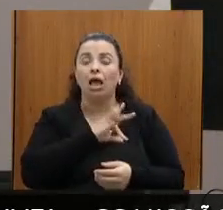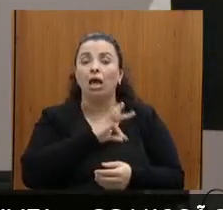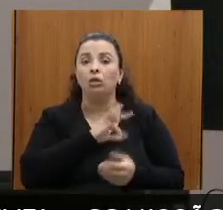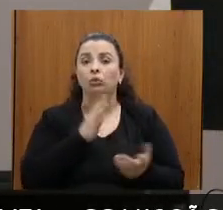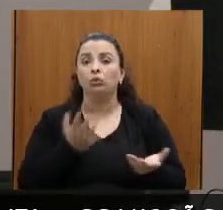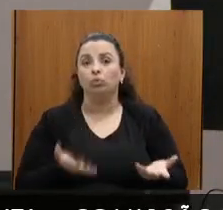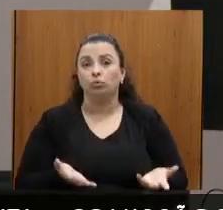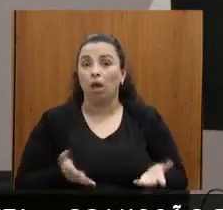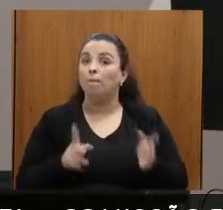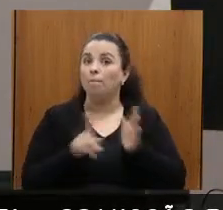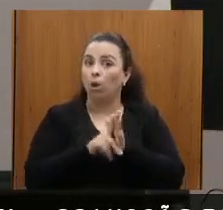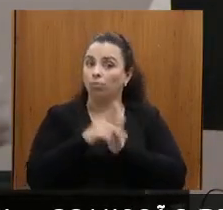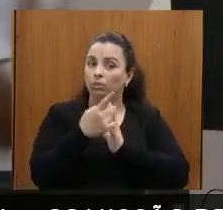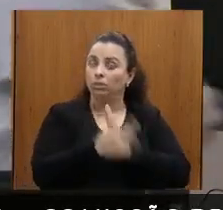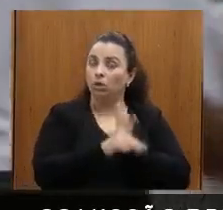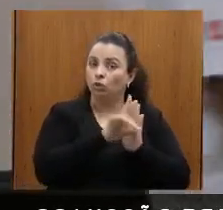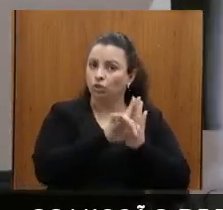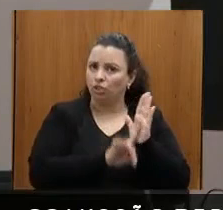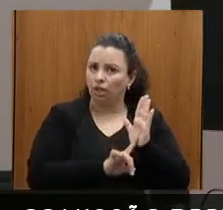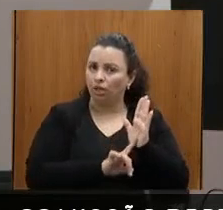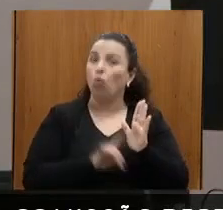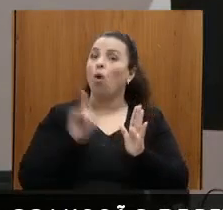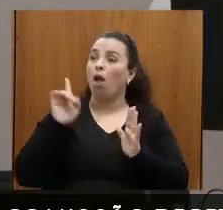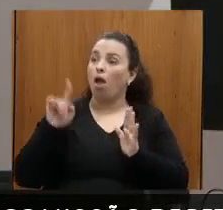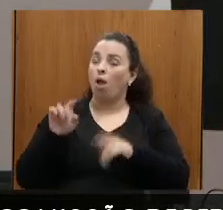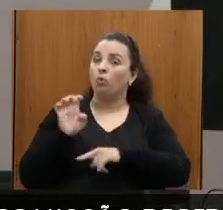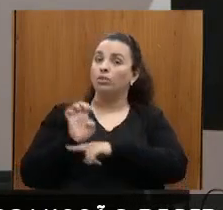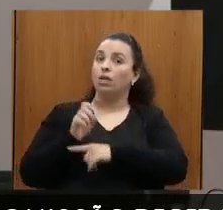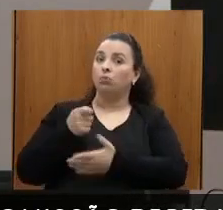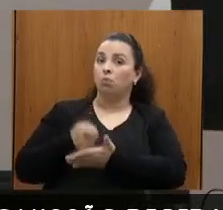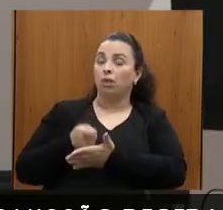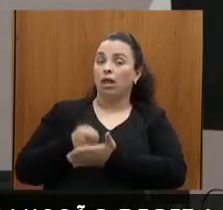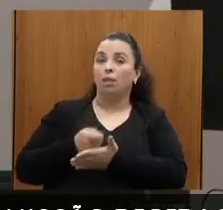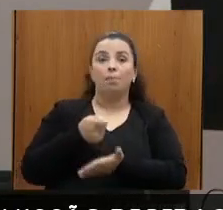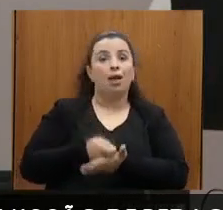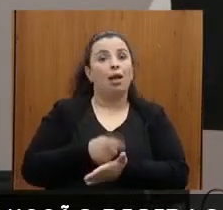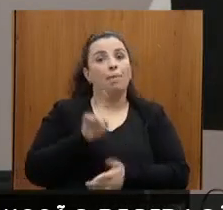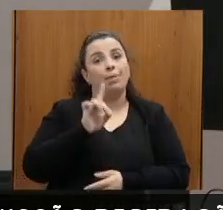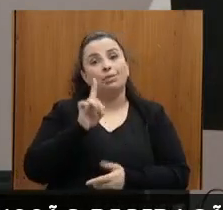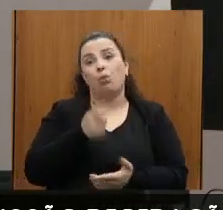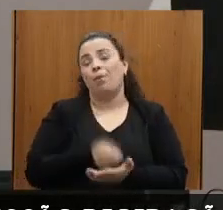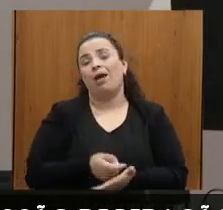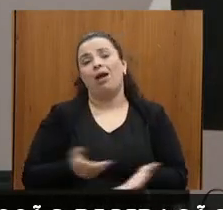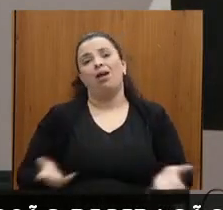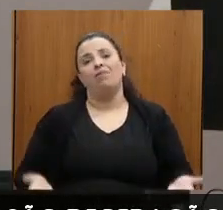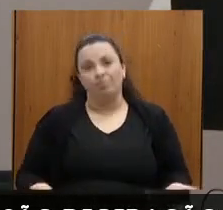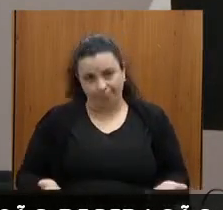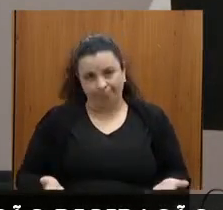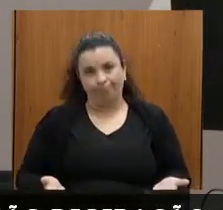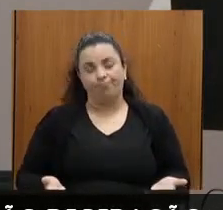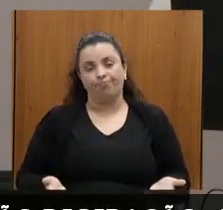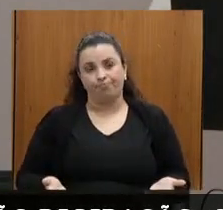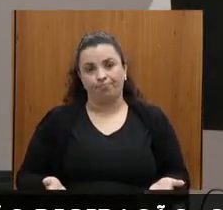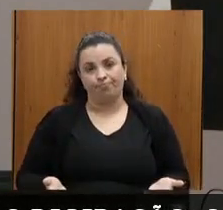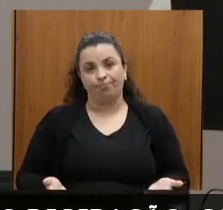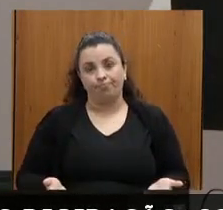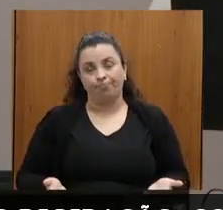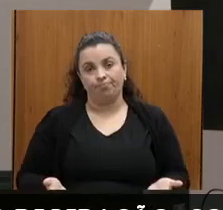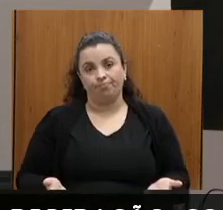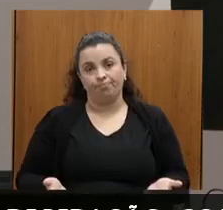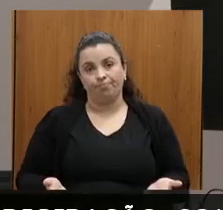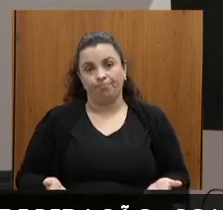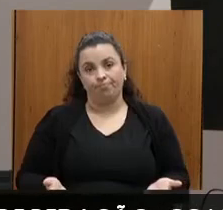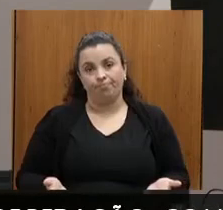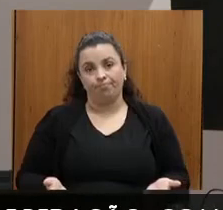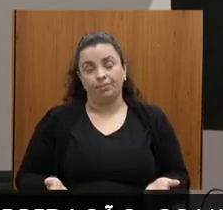que é dele e que a obrigação do Estado pagar, mas não pagava. Então, as dívidas com as